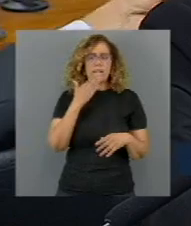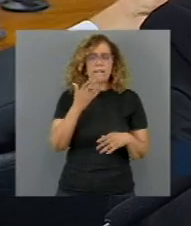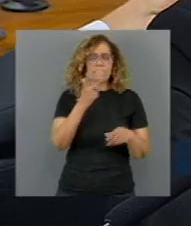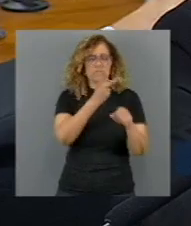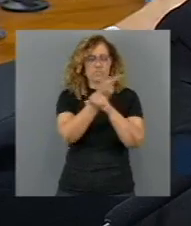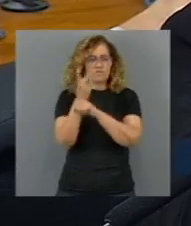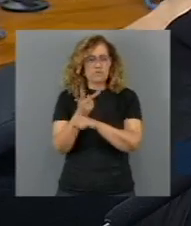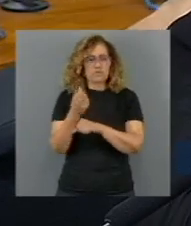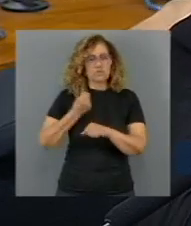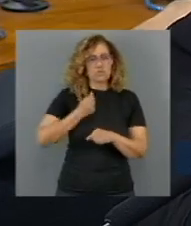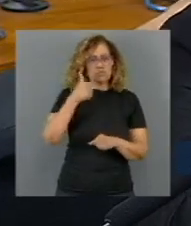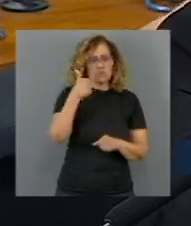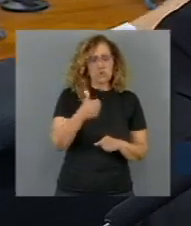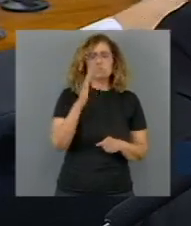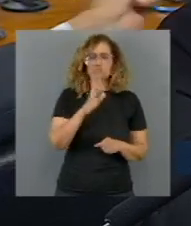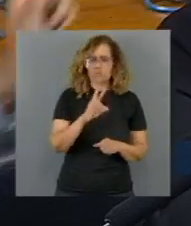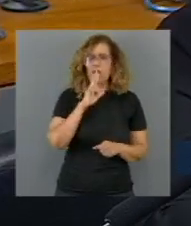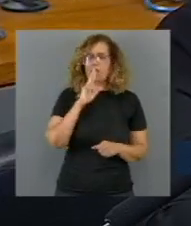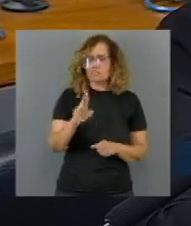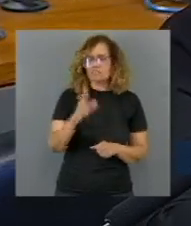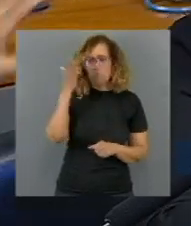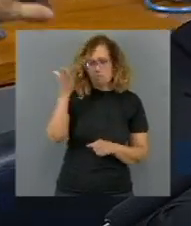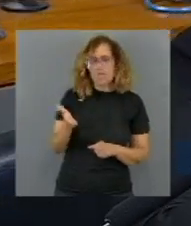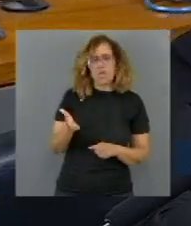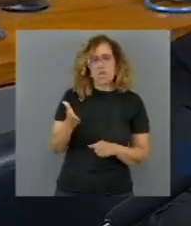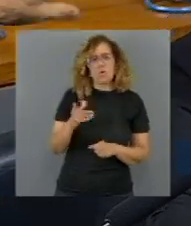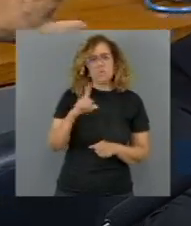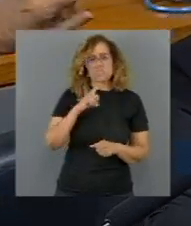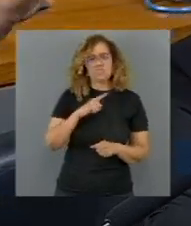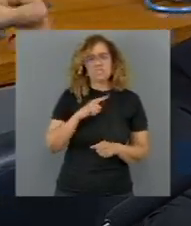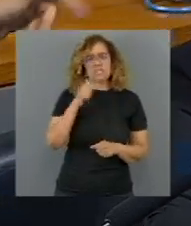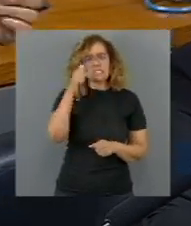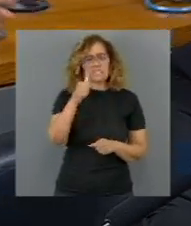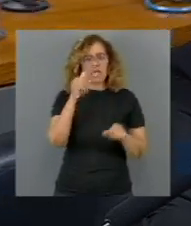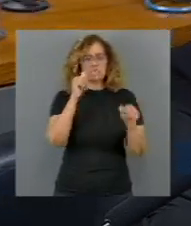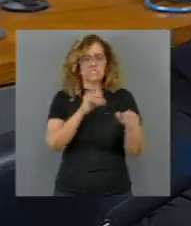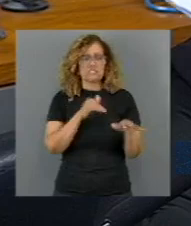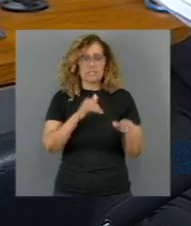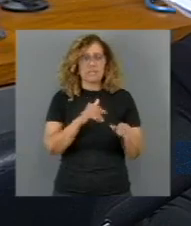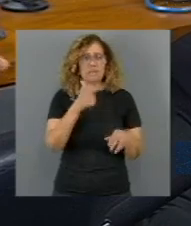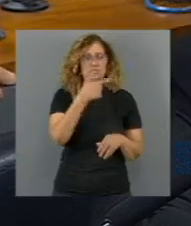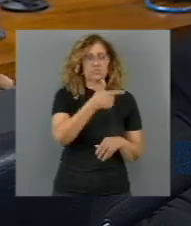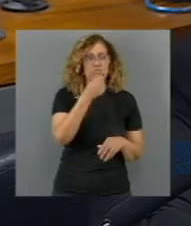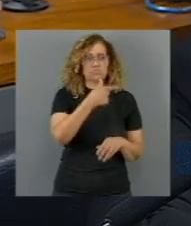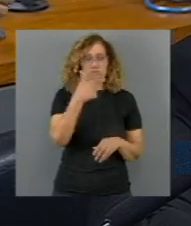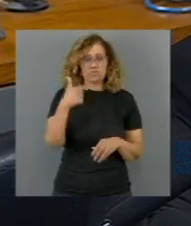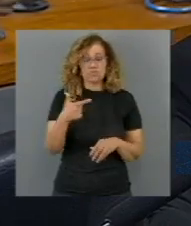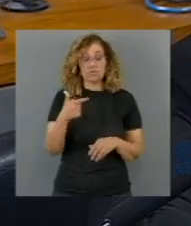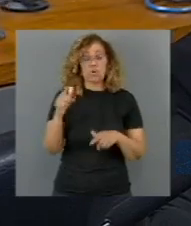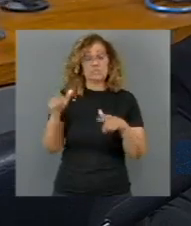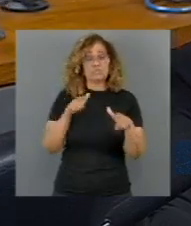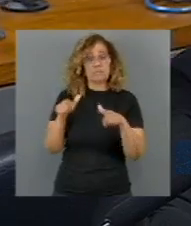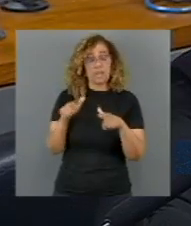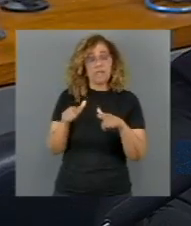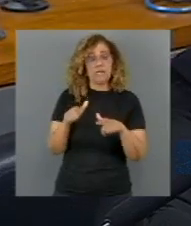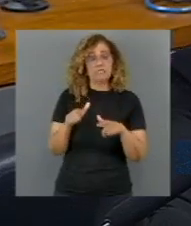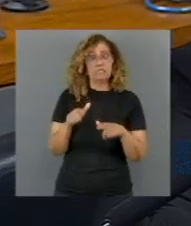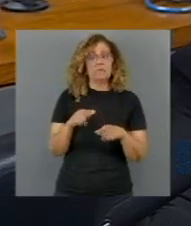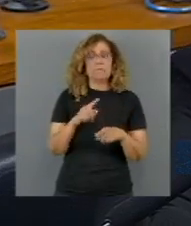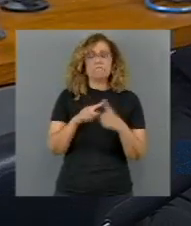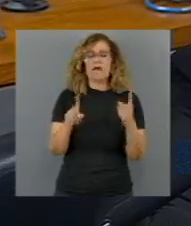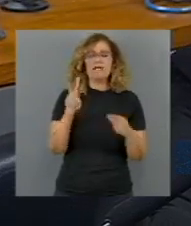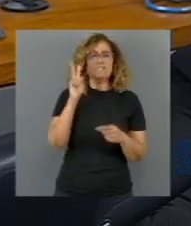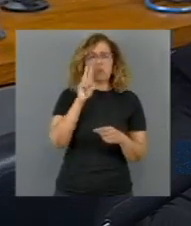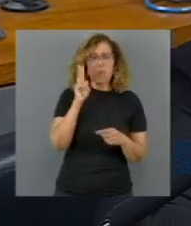A senhora já respondeu que teve aqui, no 7 de setembro de 2022, trabalhando. Para quem não lembrava